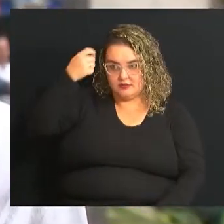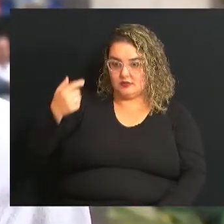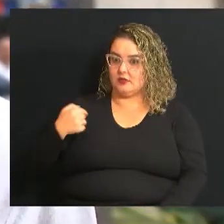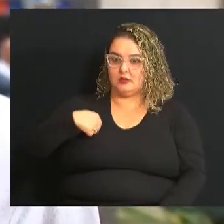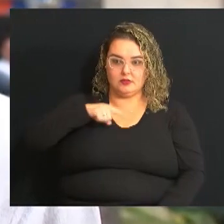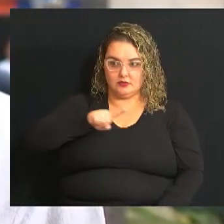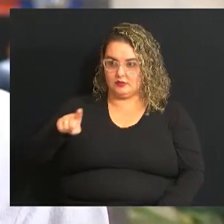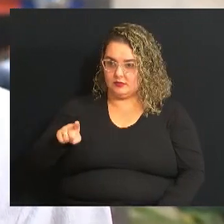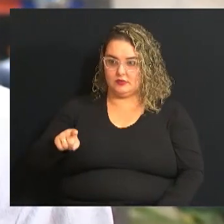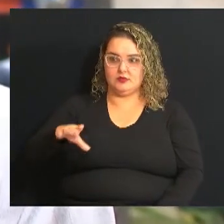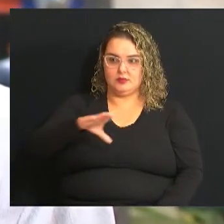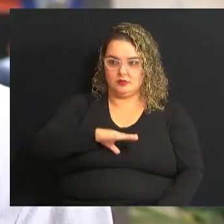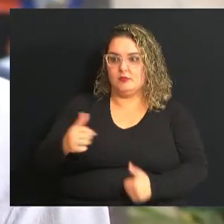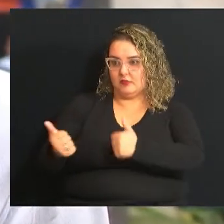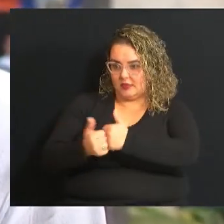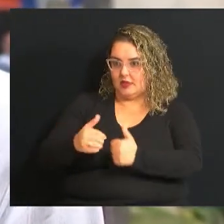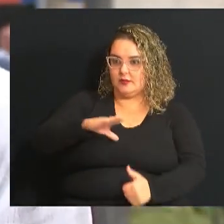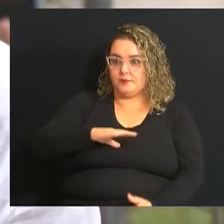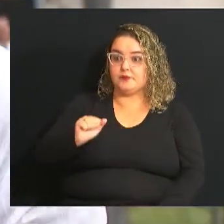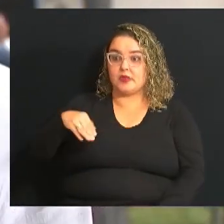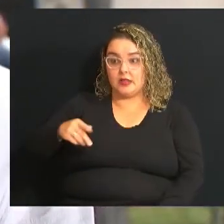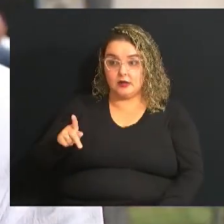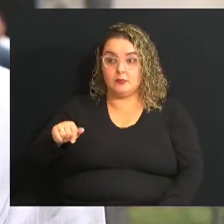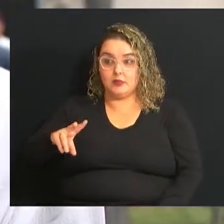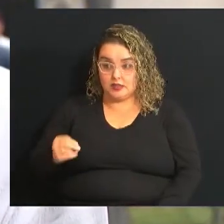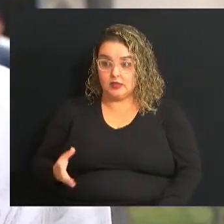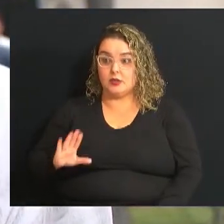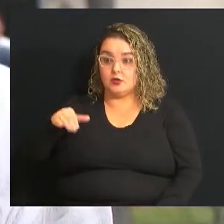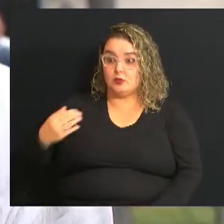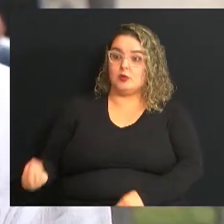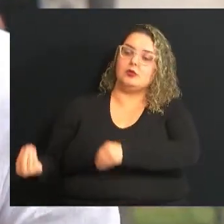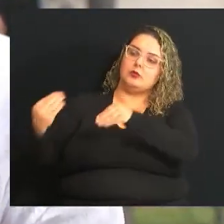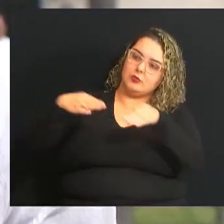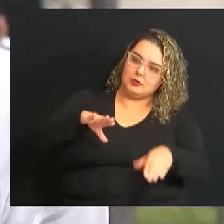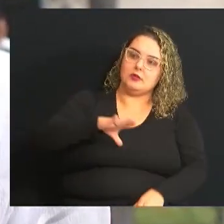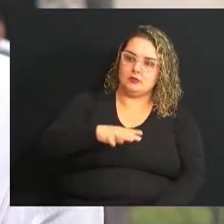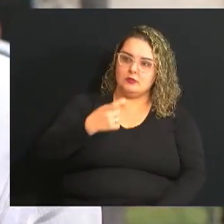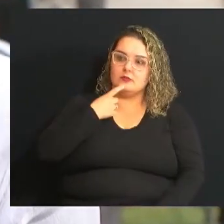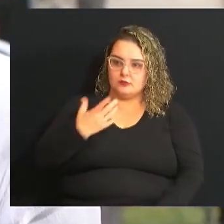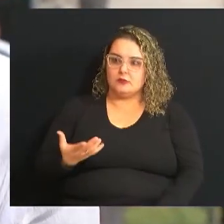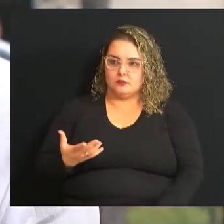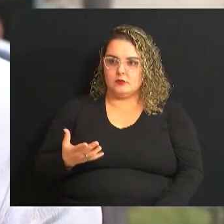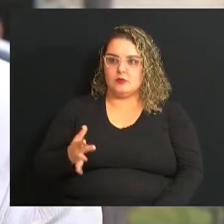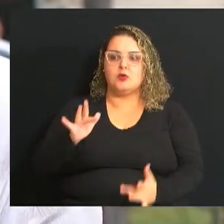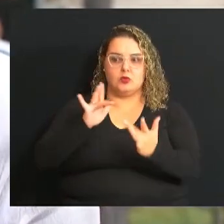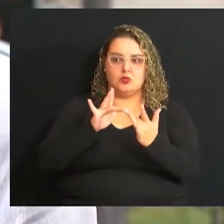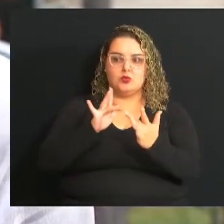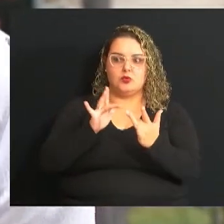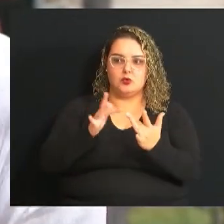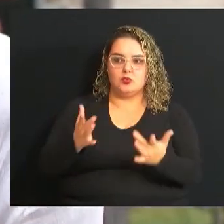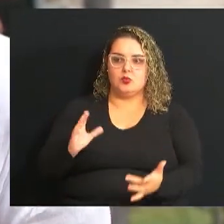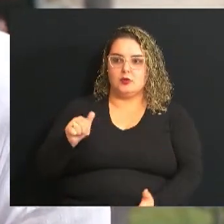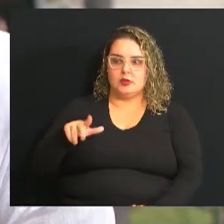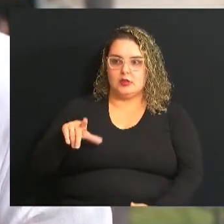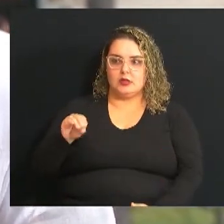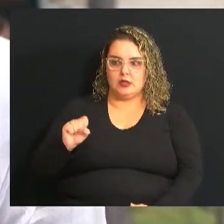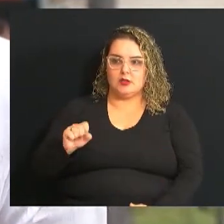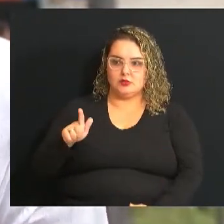é conhecida. Você sabia que Carlos Gomes era afrodescendente? Sabia porque eu